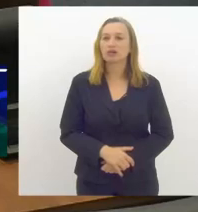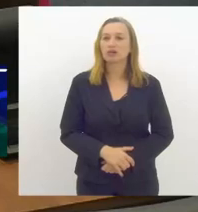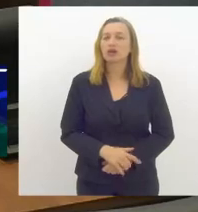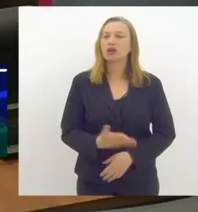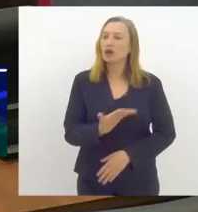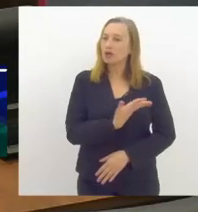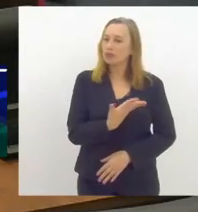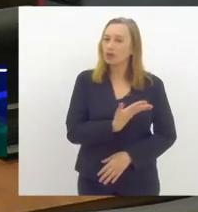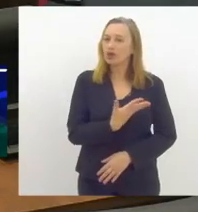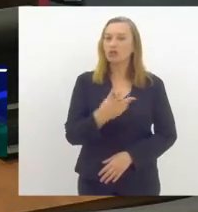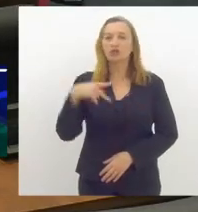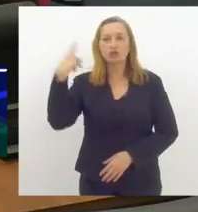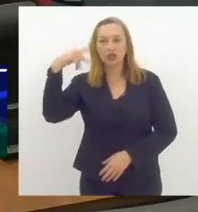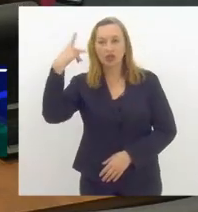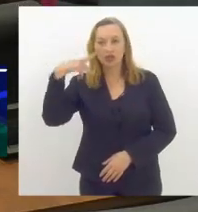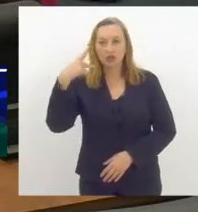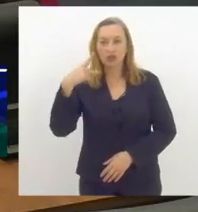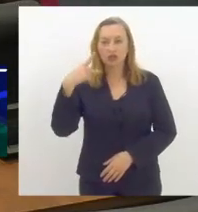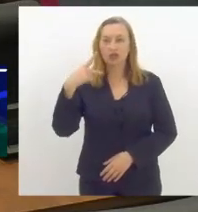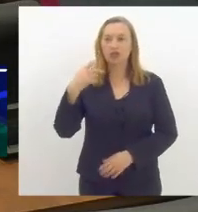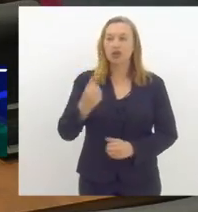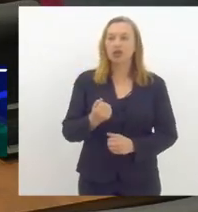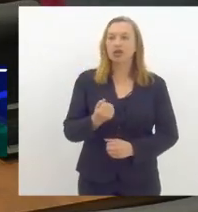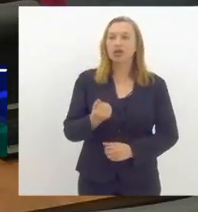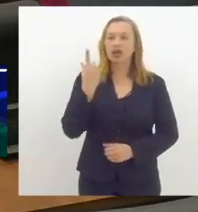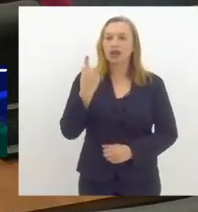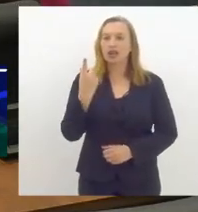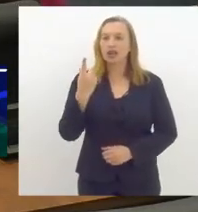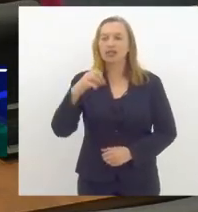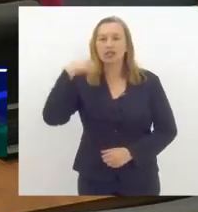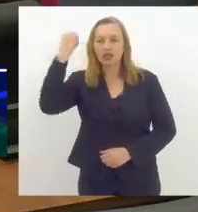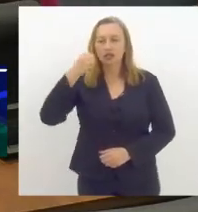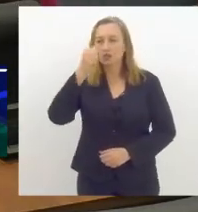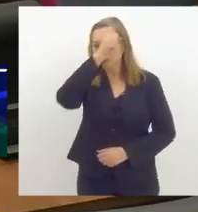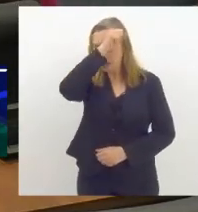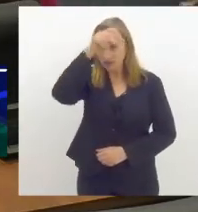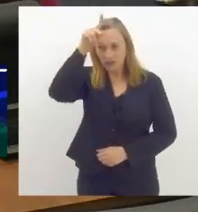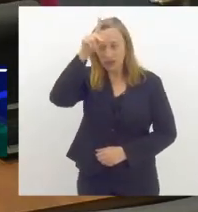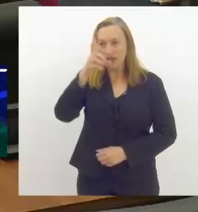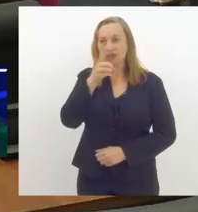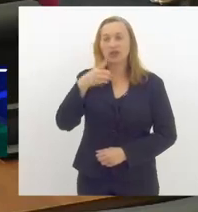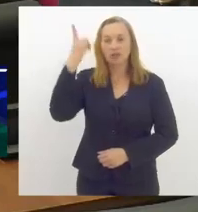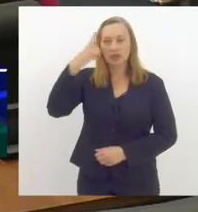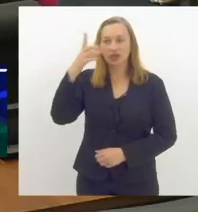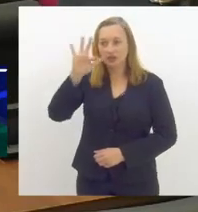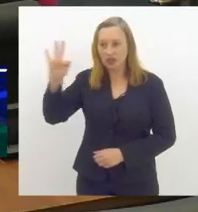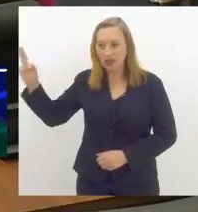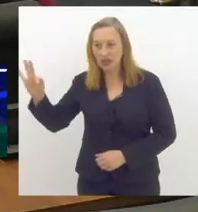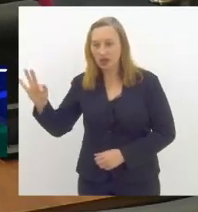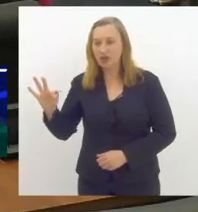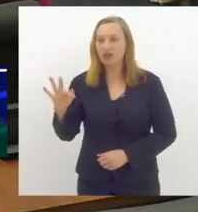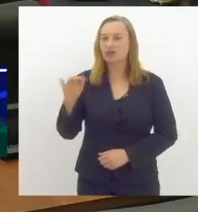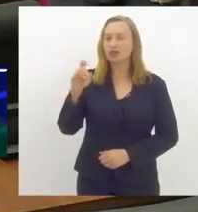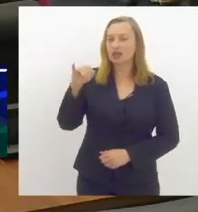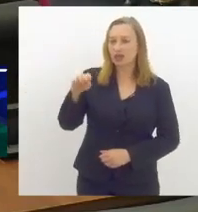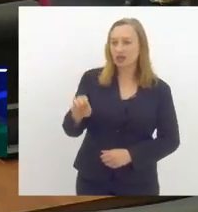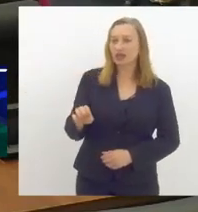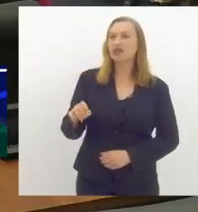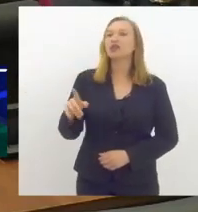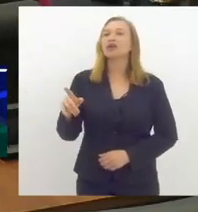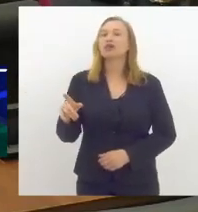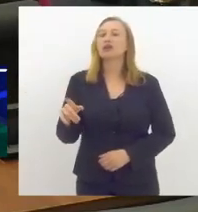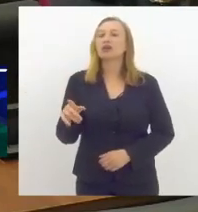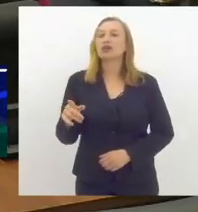o nosso amigo vereador ex-senador prefeito deputado federal e de Berg Farias seja bem-vinda ele tá